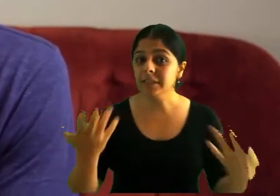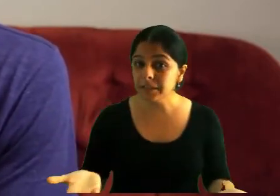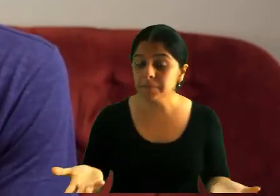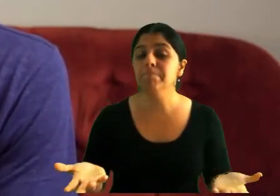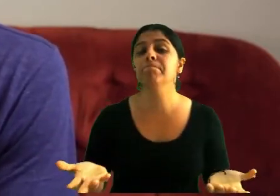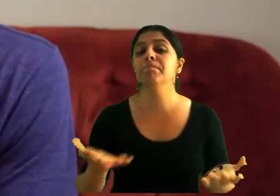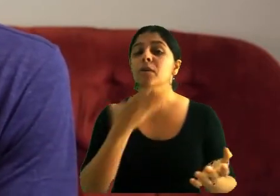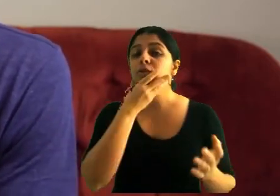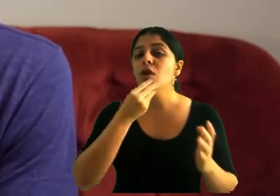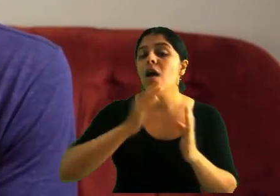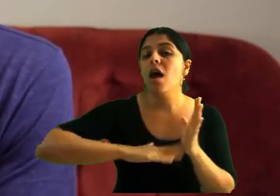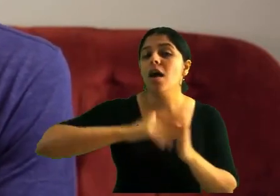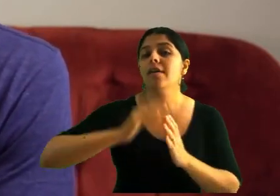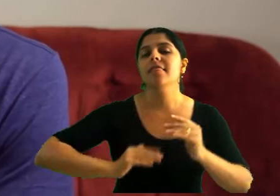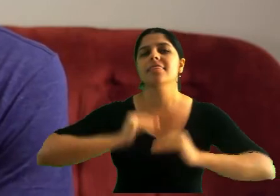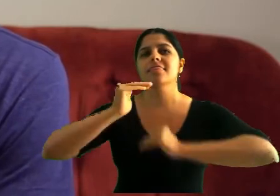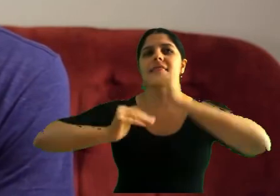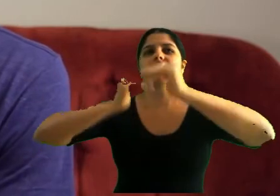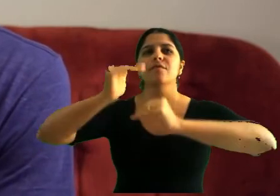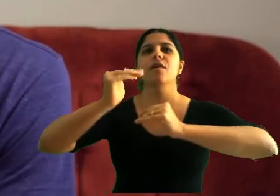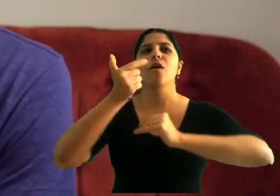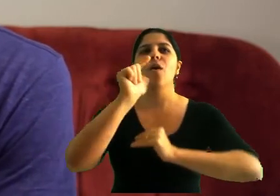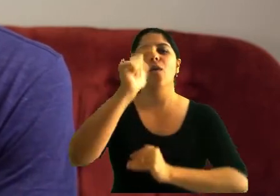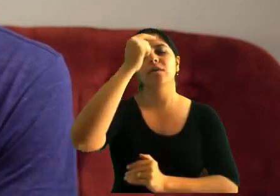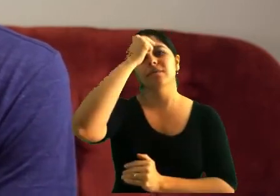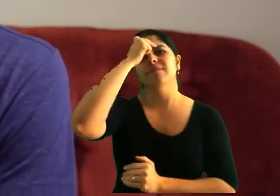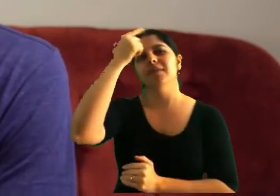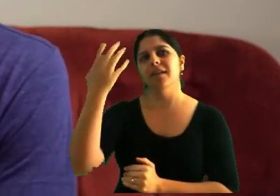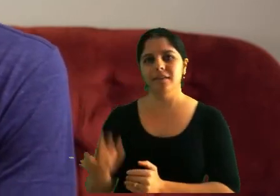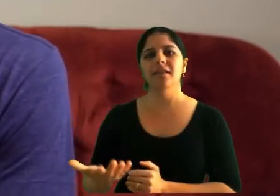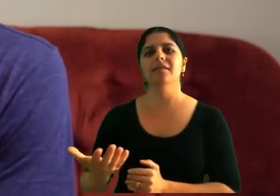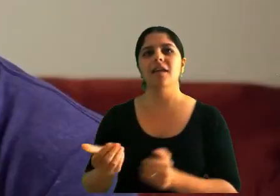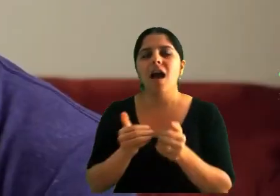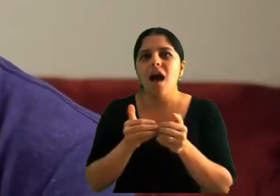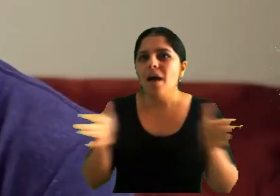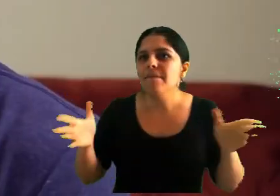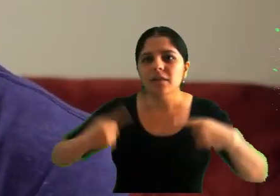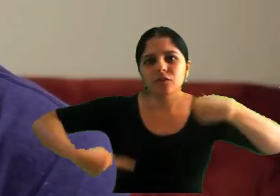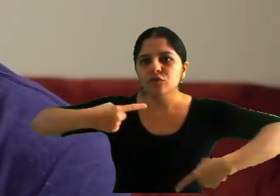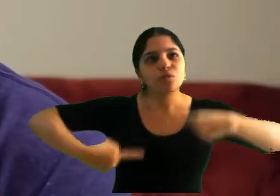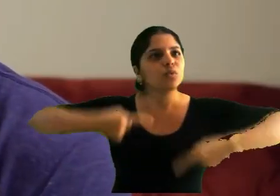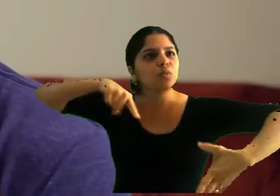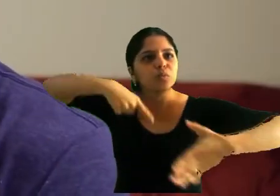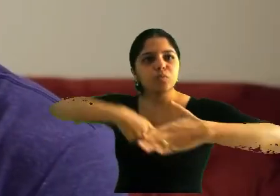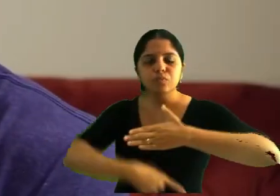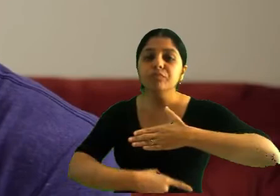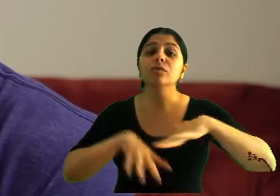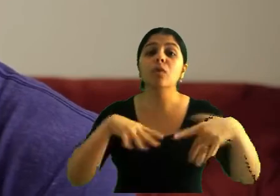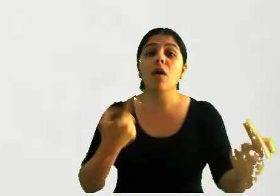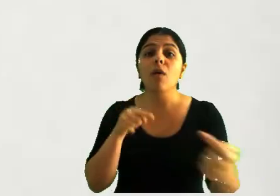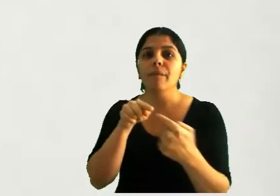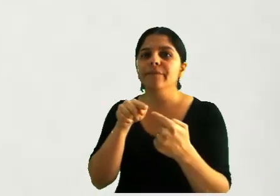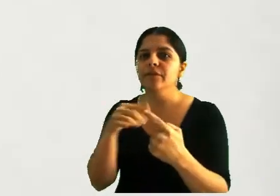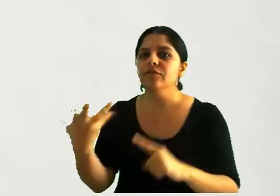E desde então, os artistas passaram a desenvolver um outro tipo de mentalidade. Eles se abriram a discutir mais a fundo